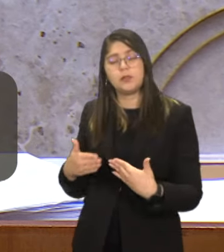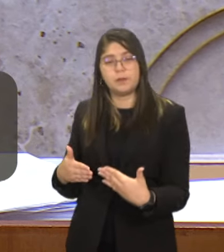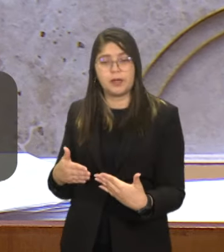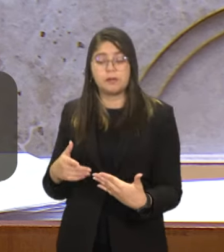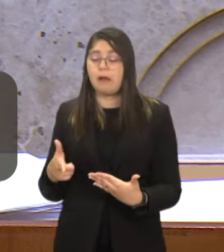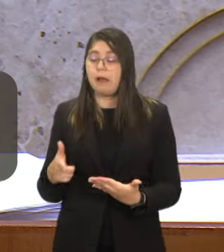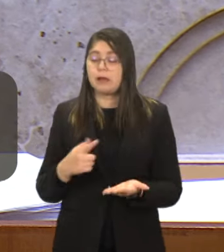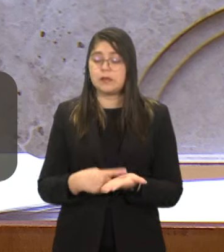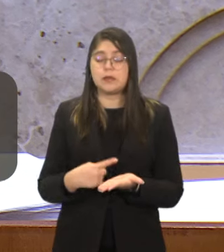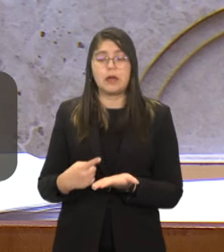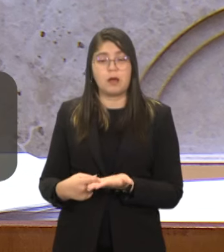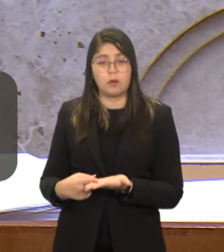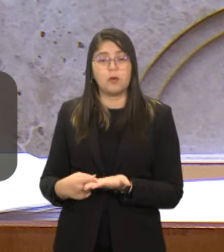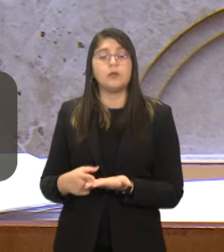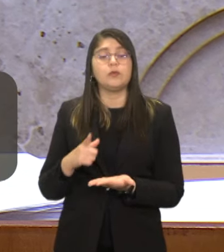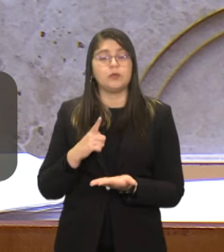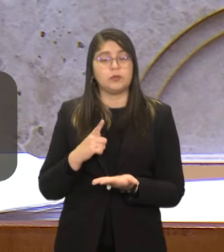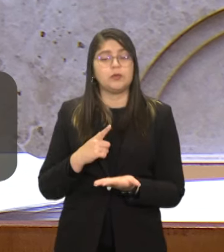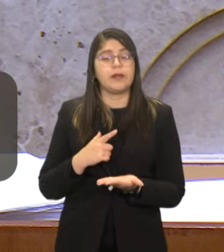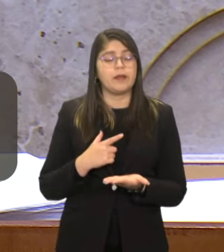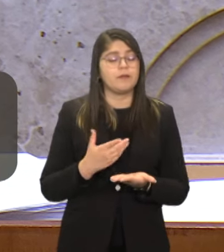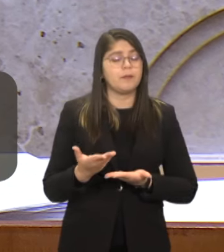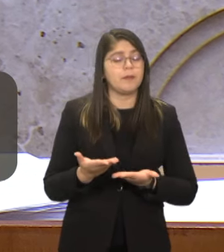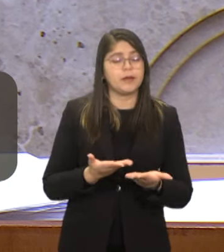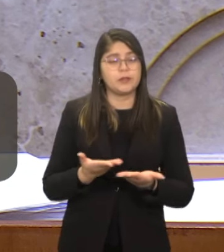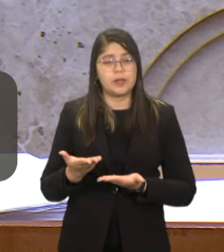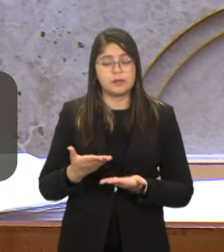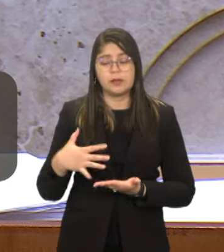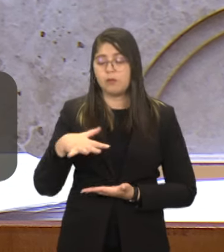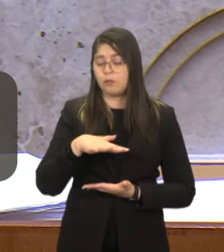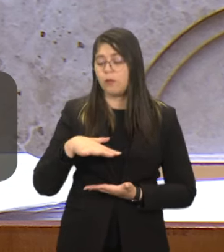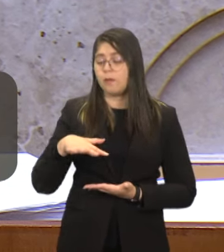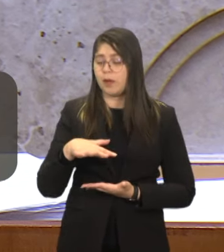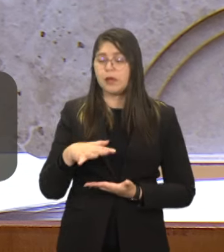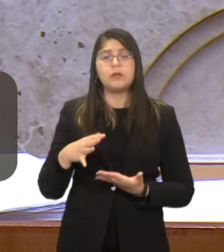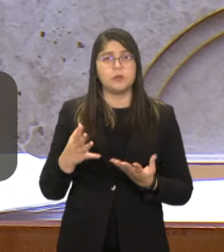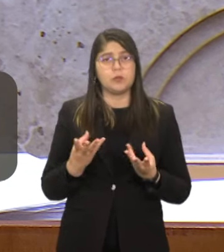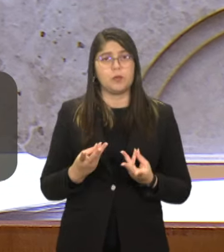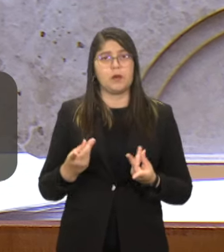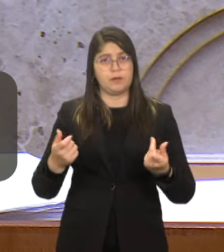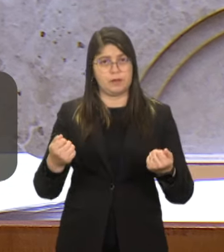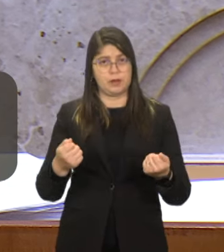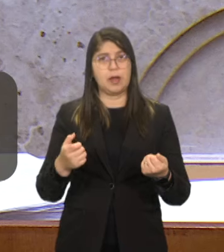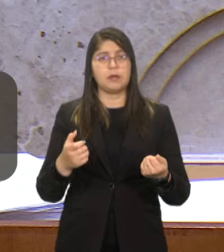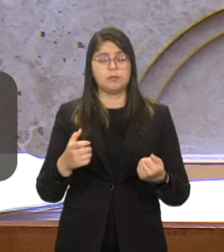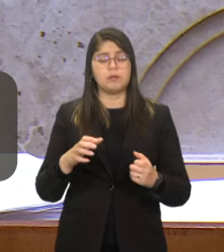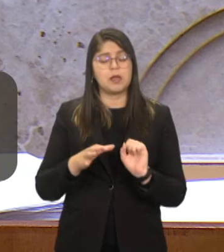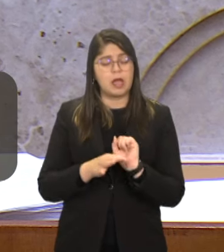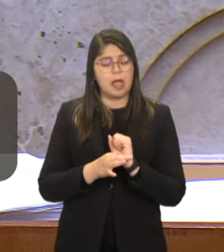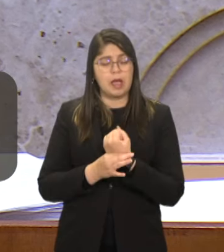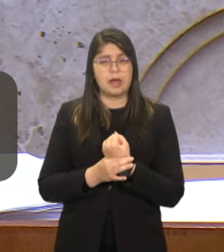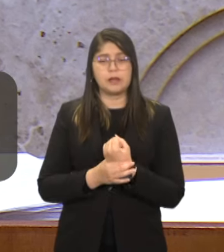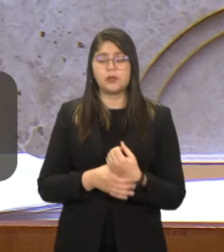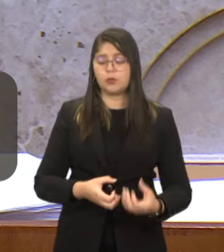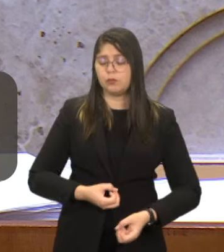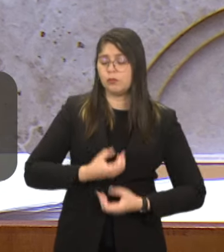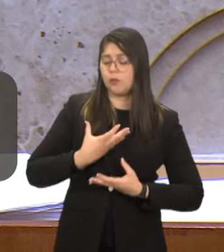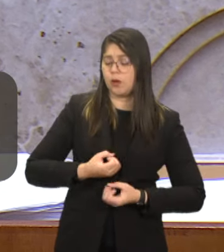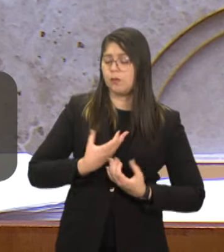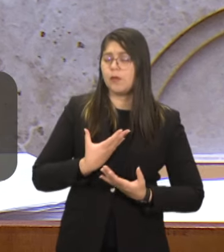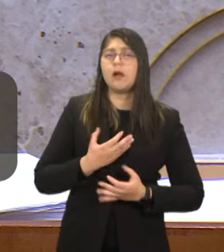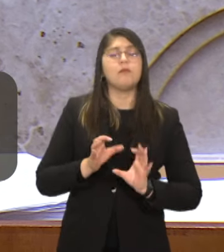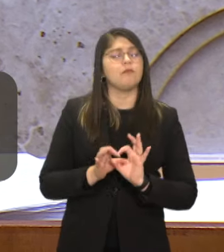acordo resultou de mediação conduzida em ambiente qualificado, que garantiu a livre manifestação das partes e o